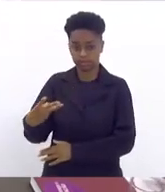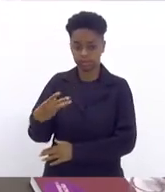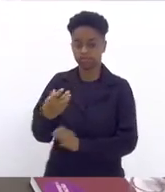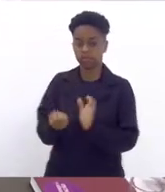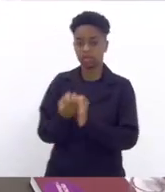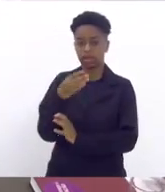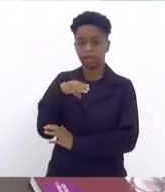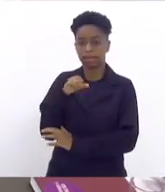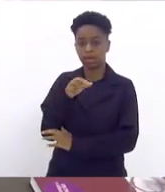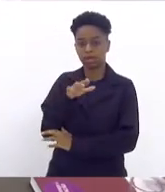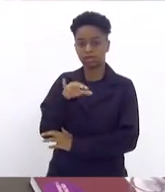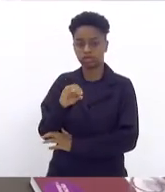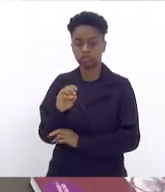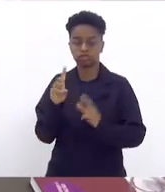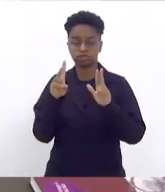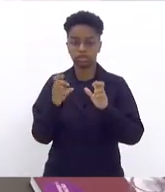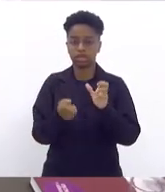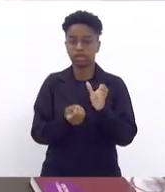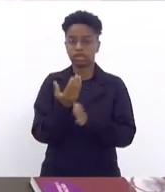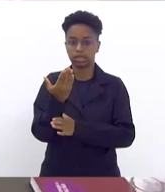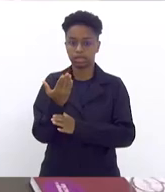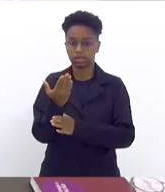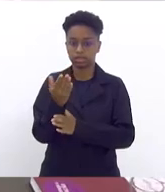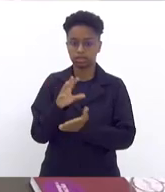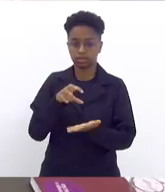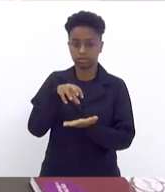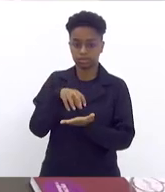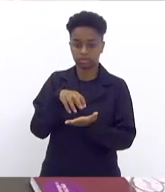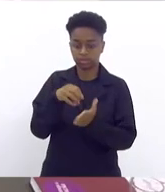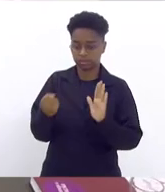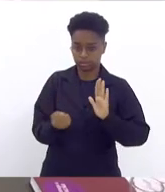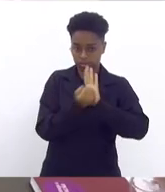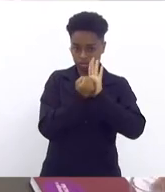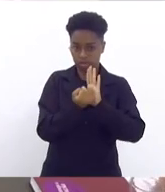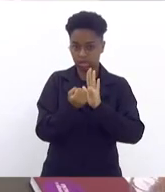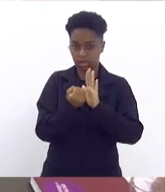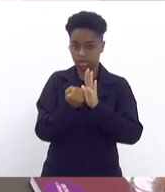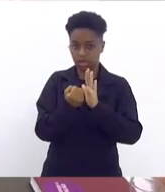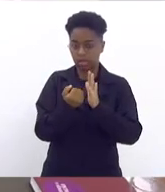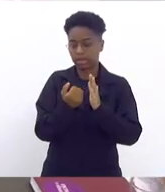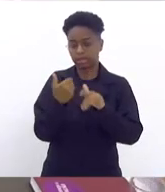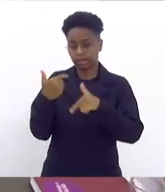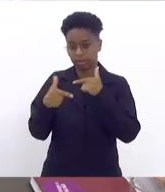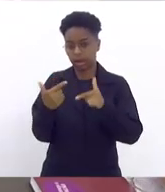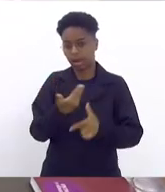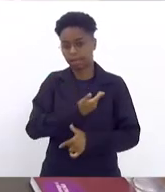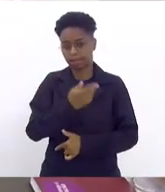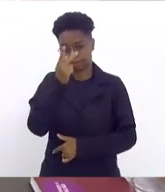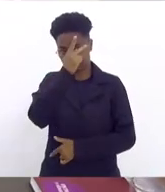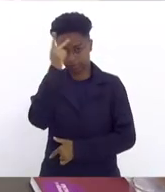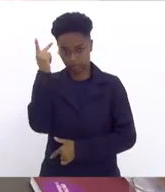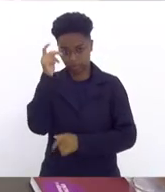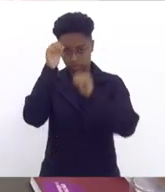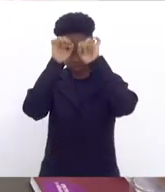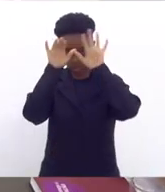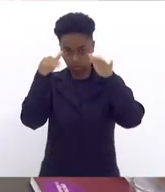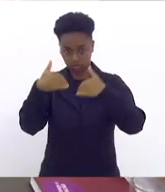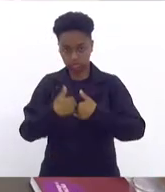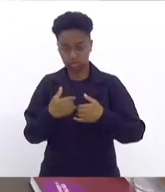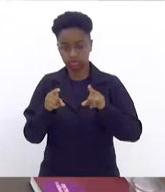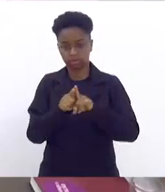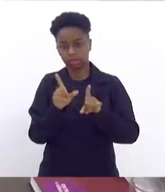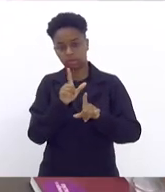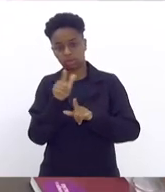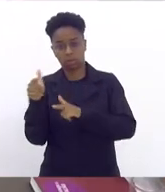Gualberto, que dispõe sobre a criação do selo Emprega Amiga das Pessoas com Transtorno do Espectro Autista e dá outras